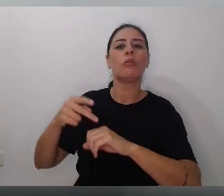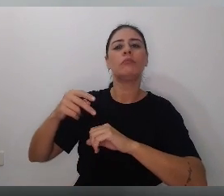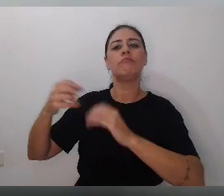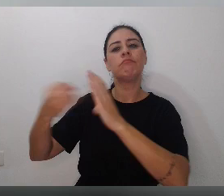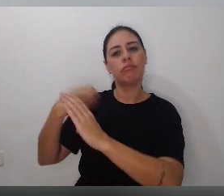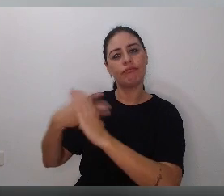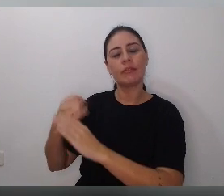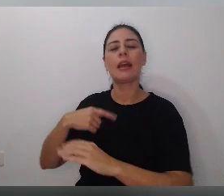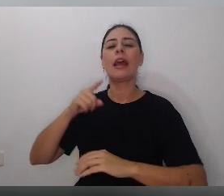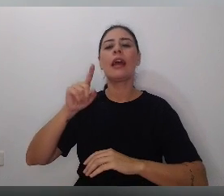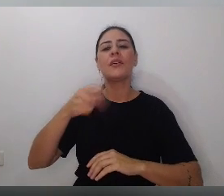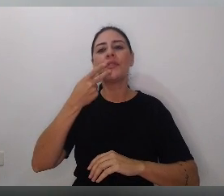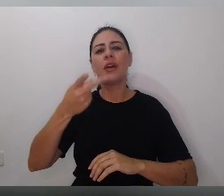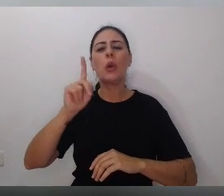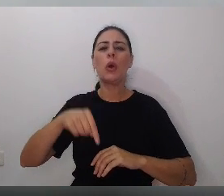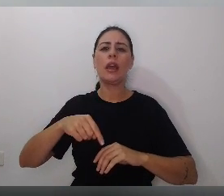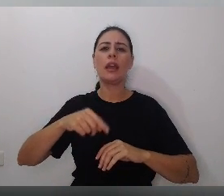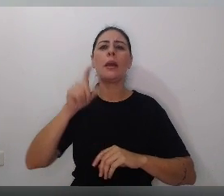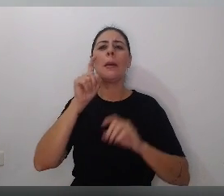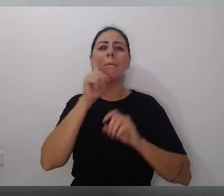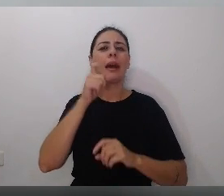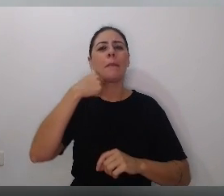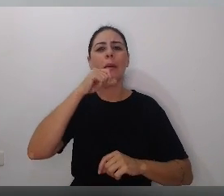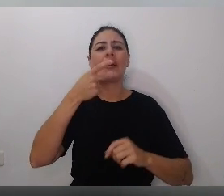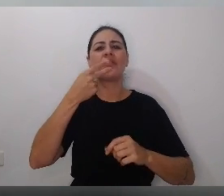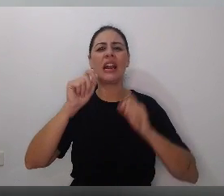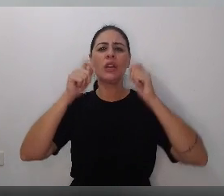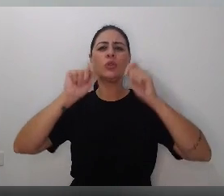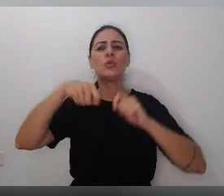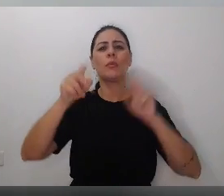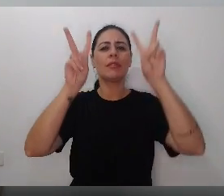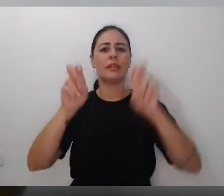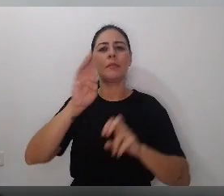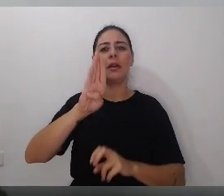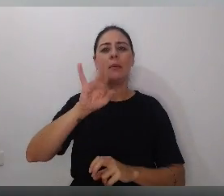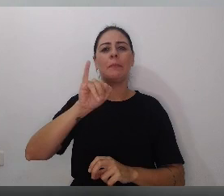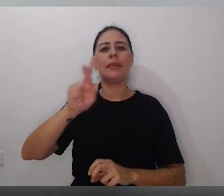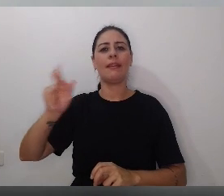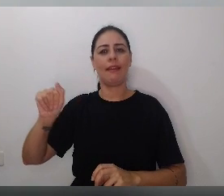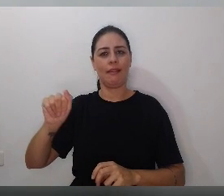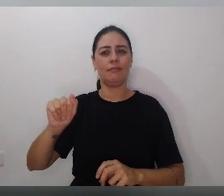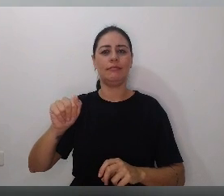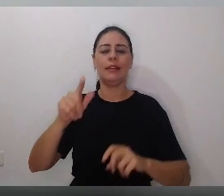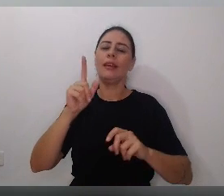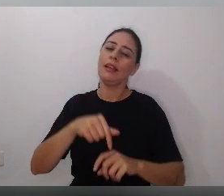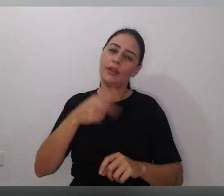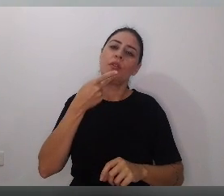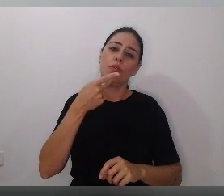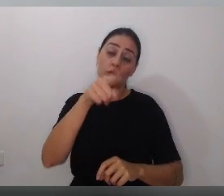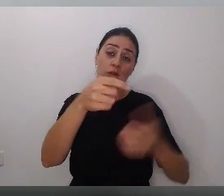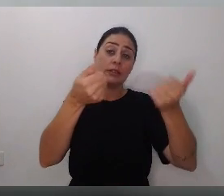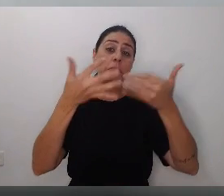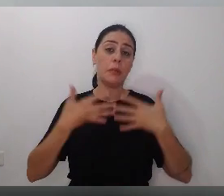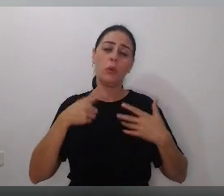pouco mais com você, porque a gente recebe de demanda quando a gente está no Departamento de Educação Infantil, tanto das escolas, das pedagogas,